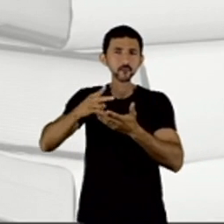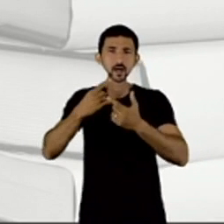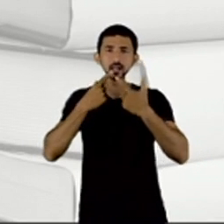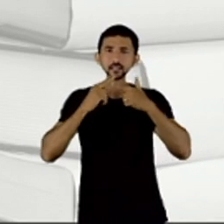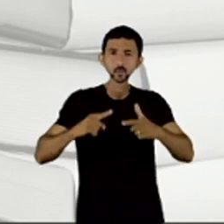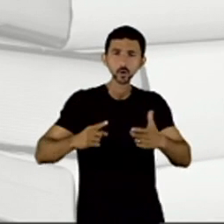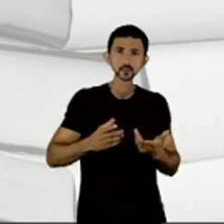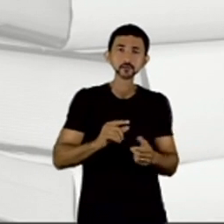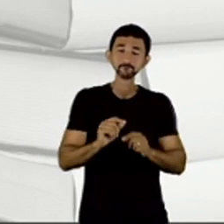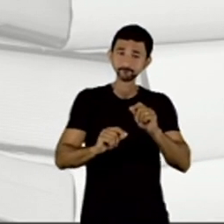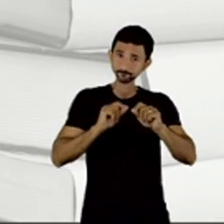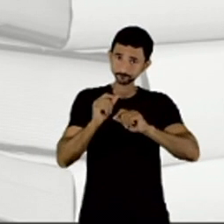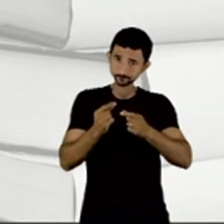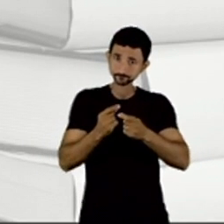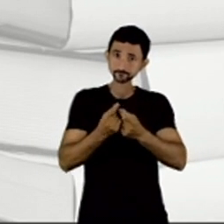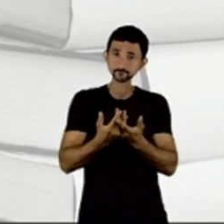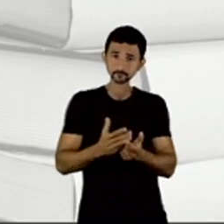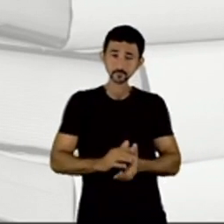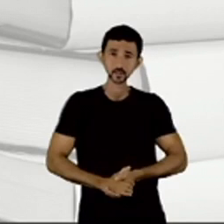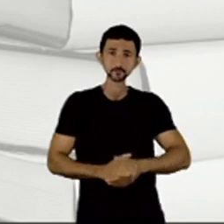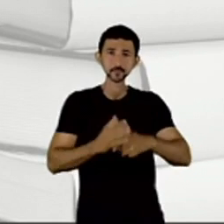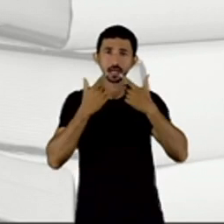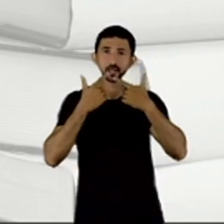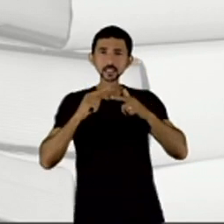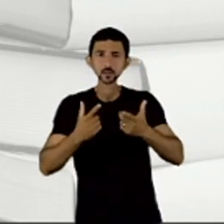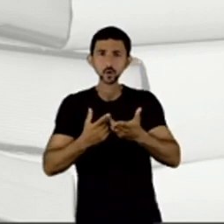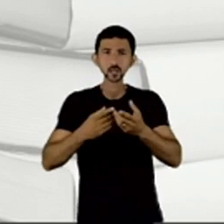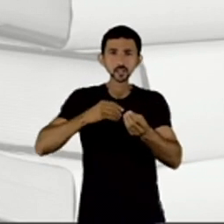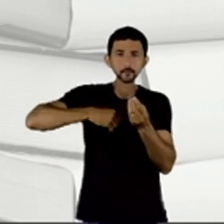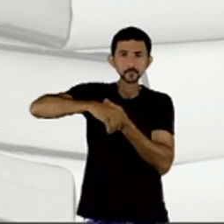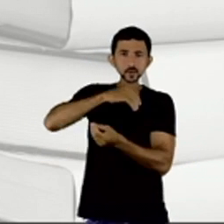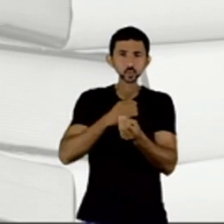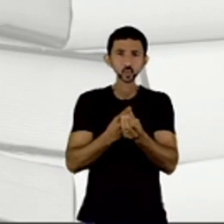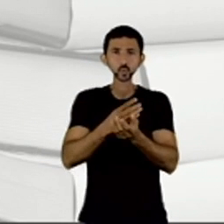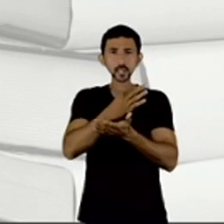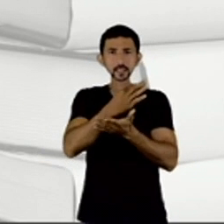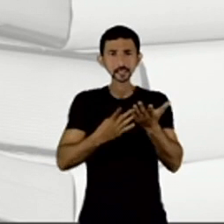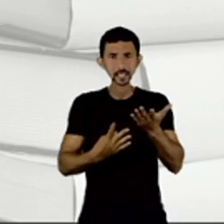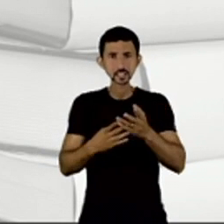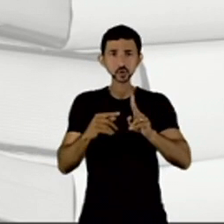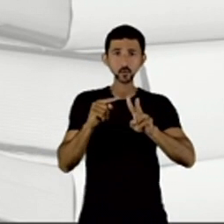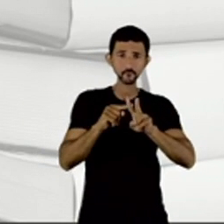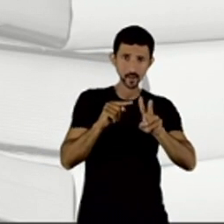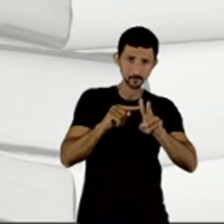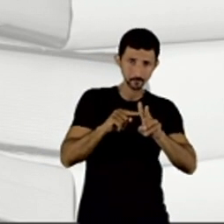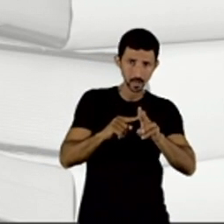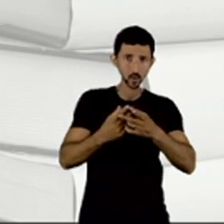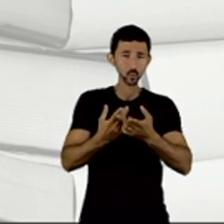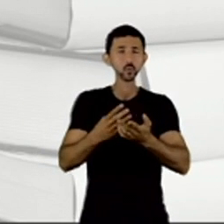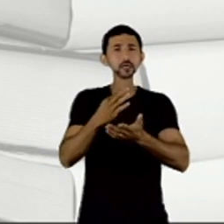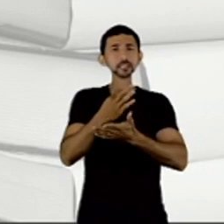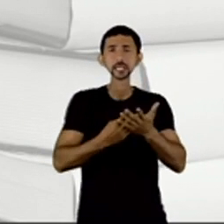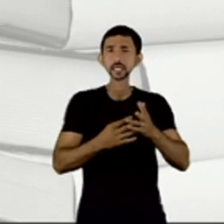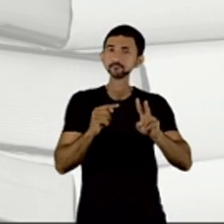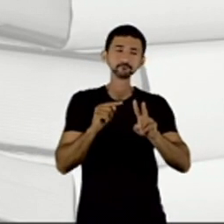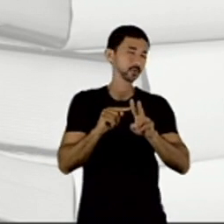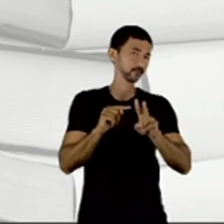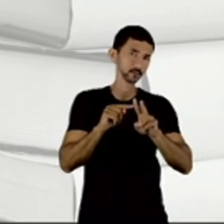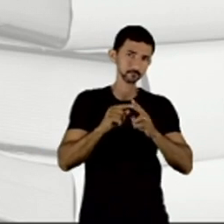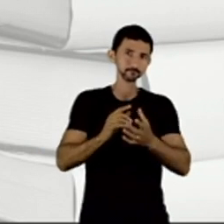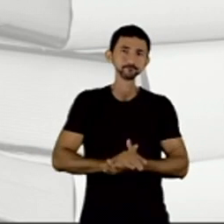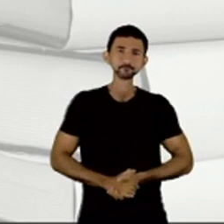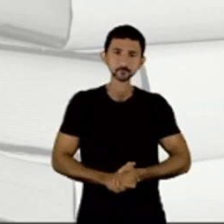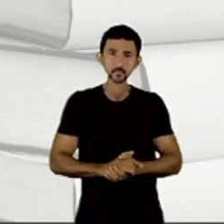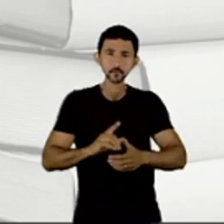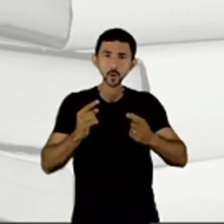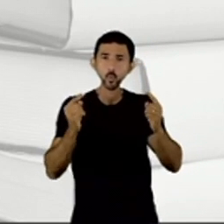multissemióticas, ou seja, linguagem que mistura texto verbal e texto não verbal. Um outro objetivo da